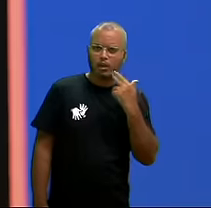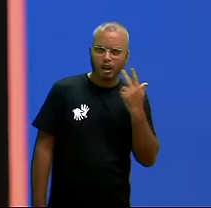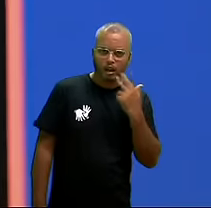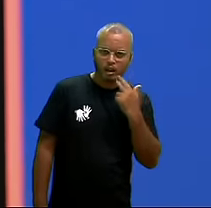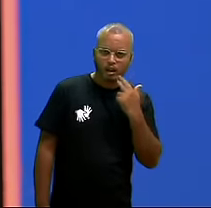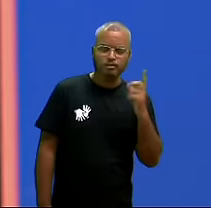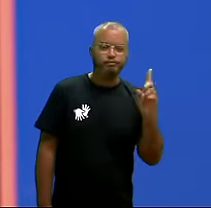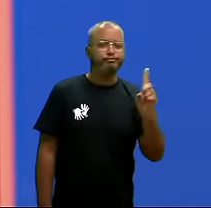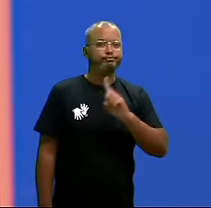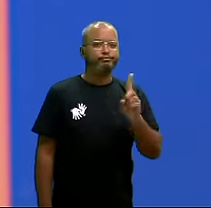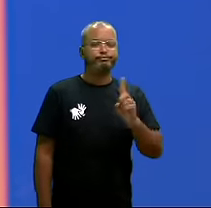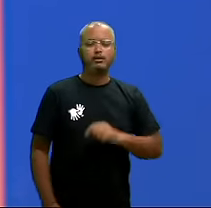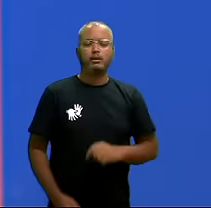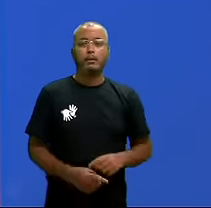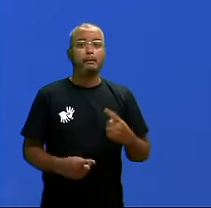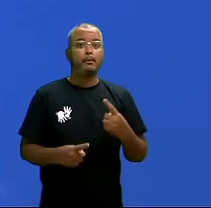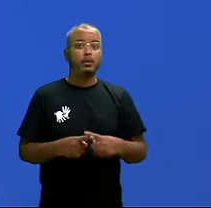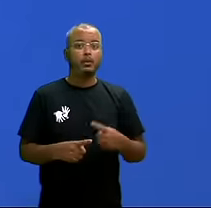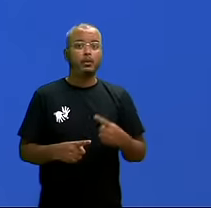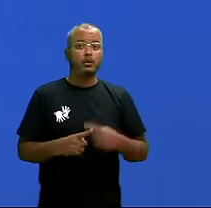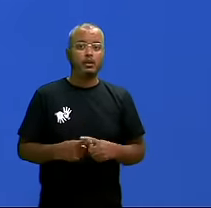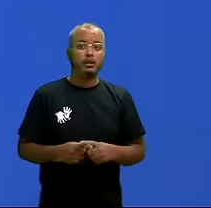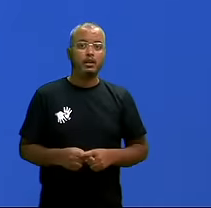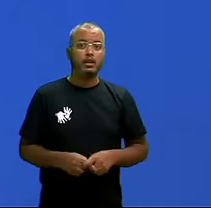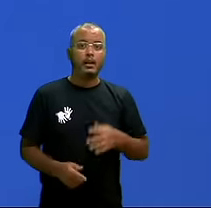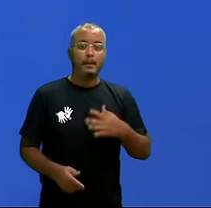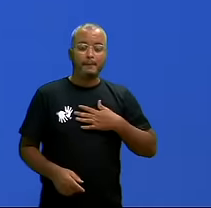uma guerra do teu espírito com a tua carne.